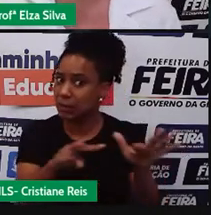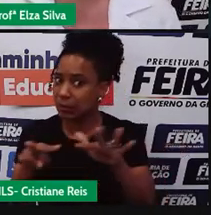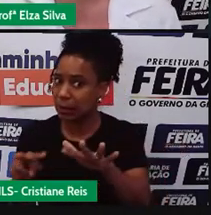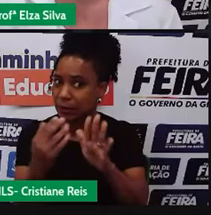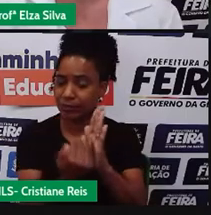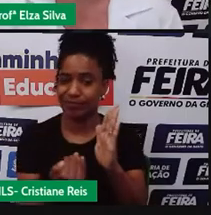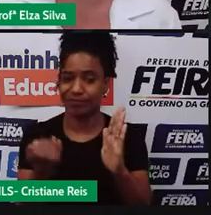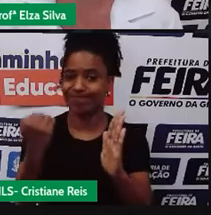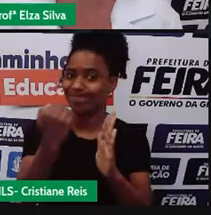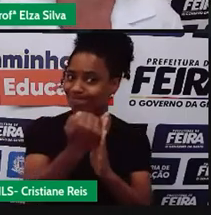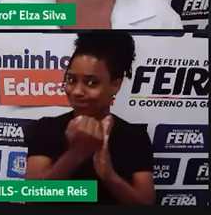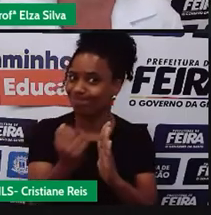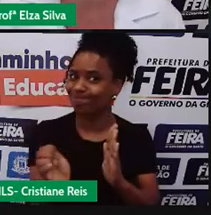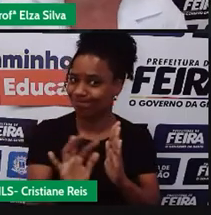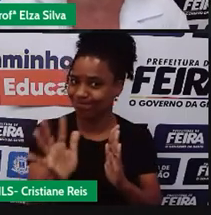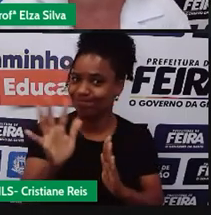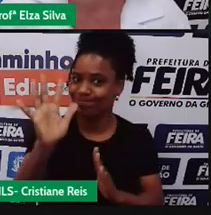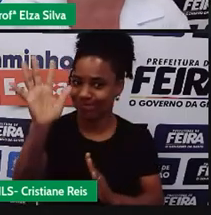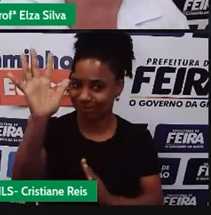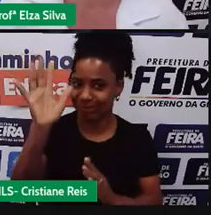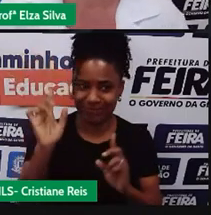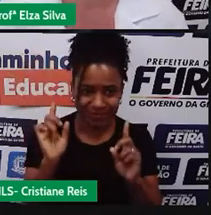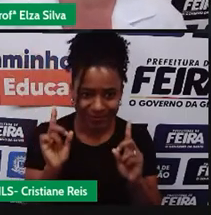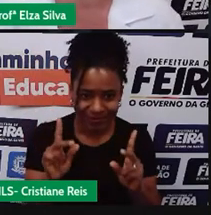caro. Ok?